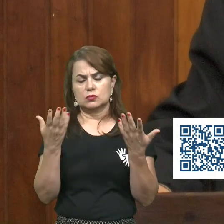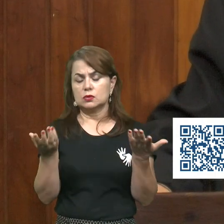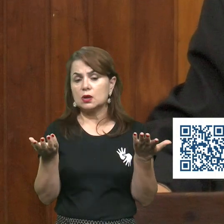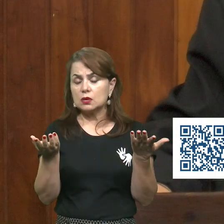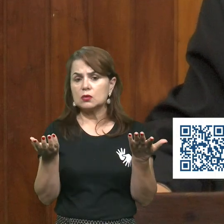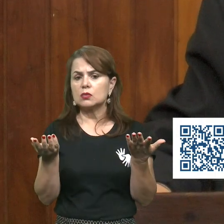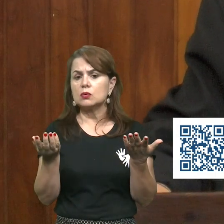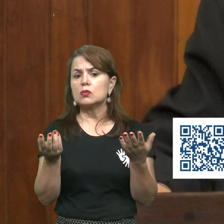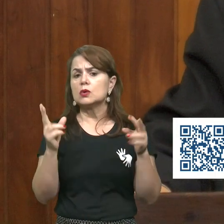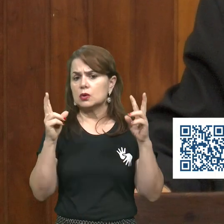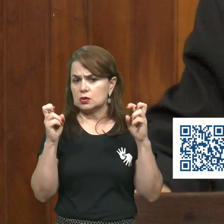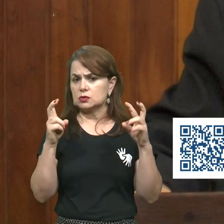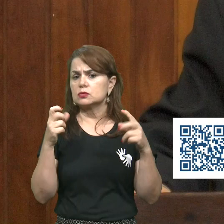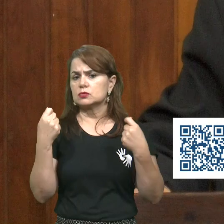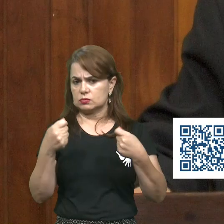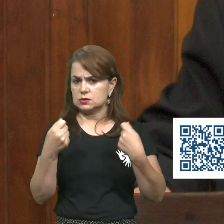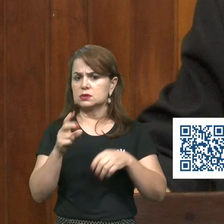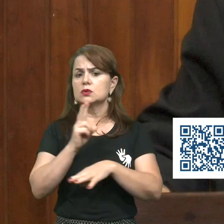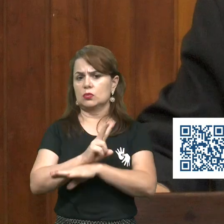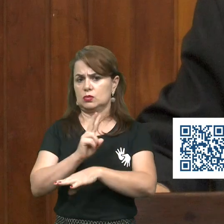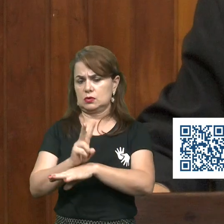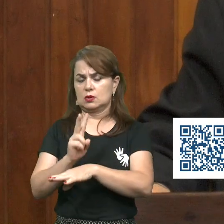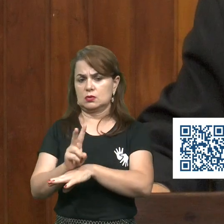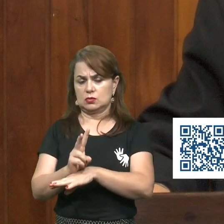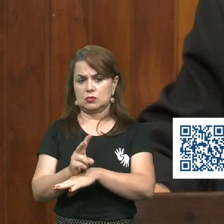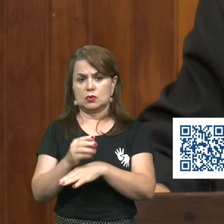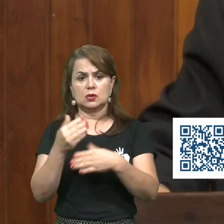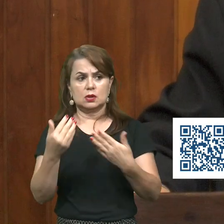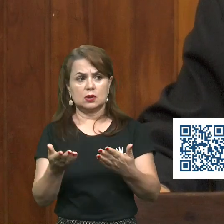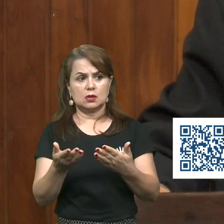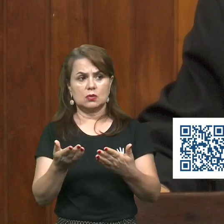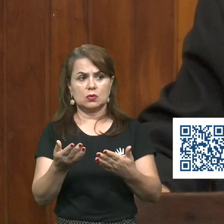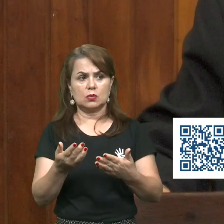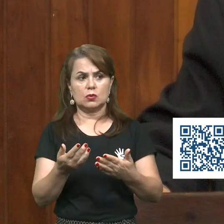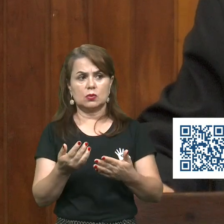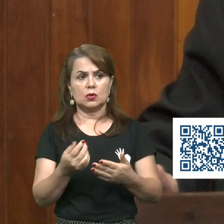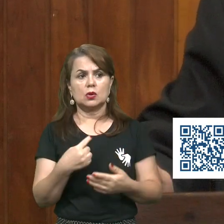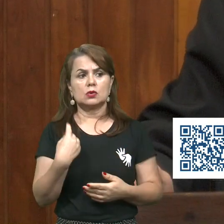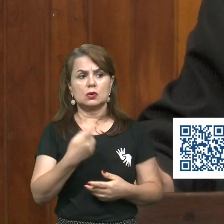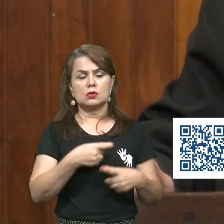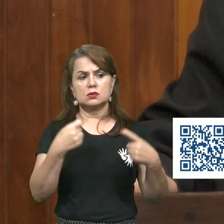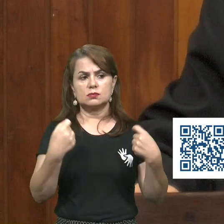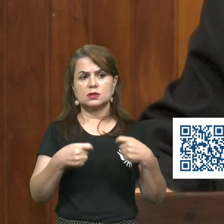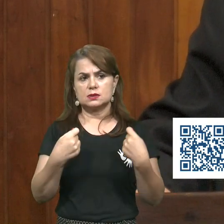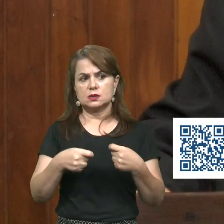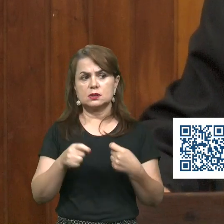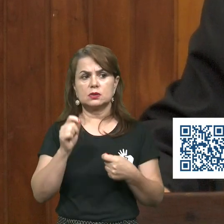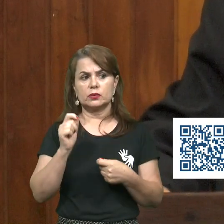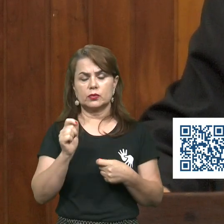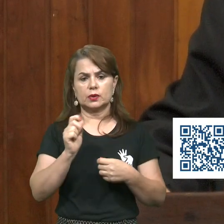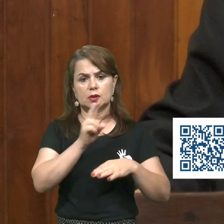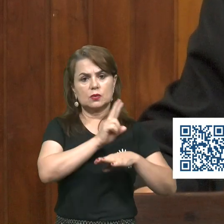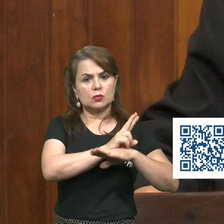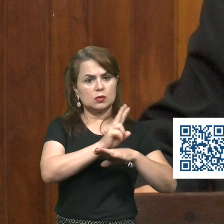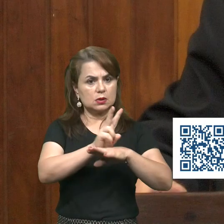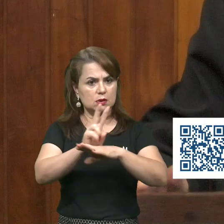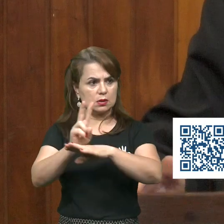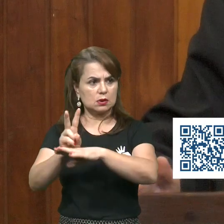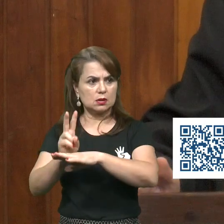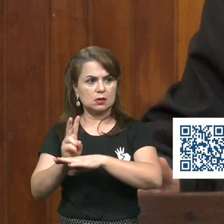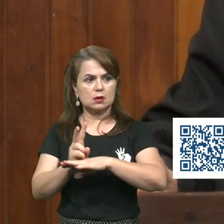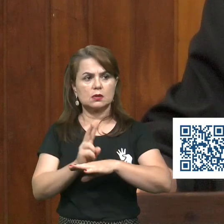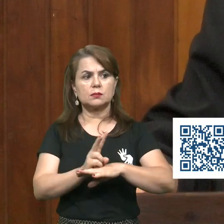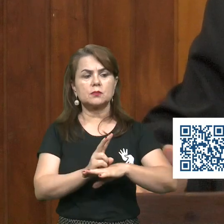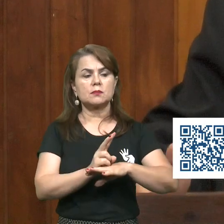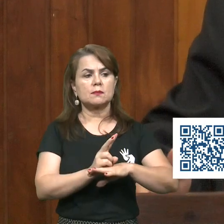E não seria nenhum demérito, vereador Marcos Rezende, que se cuidasse disto. Não tem